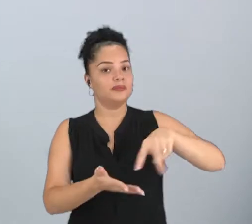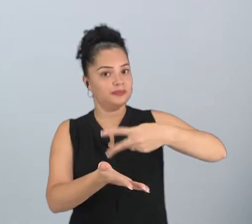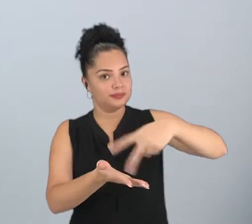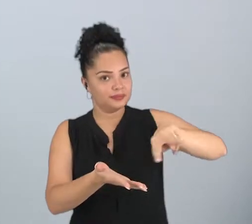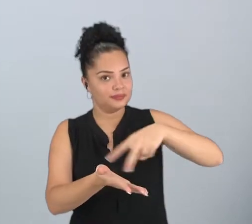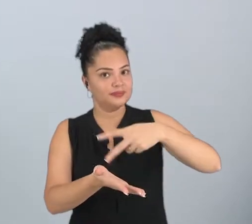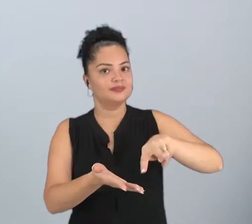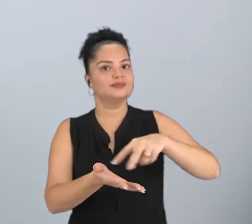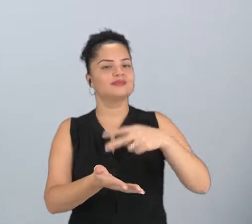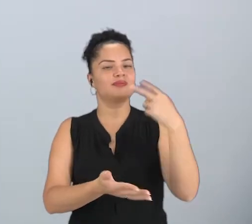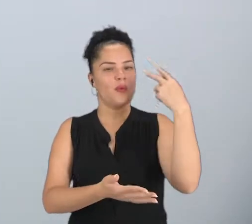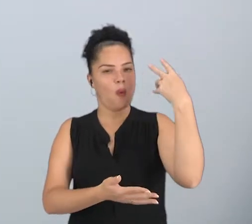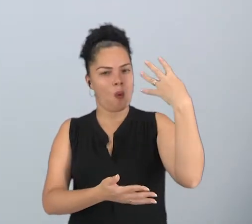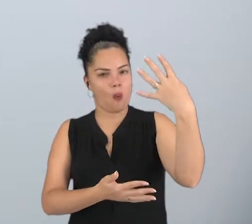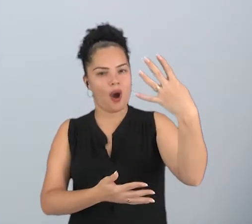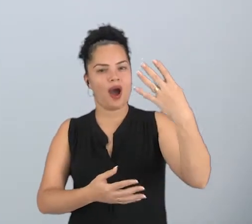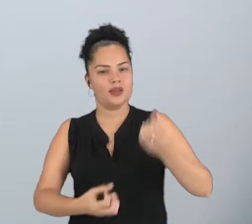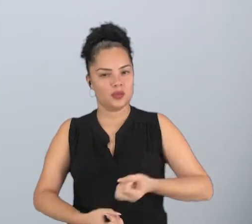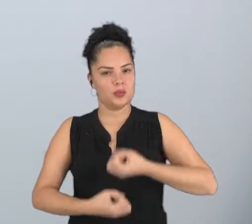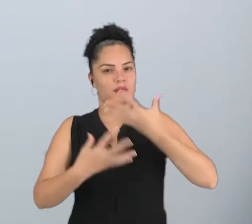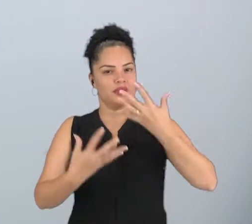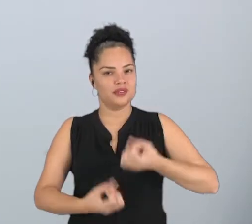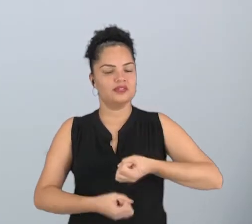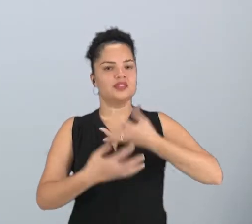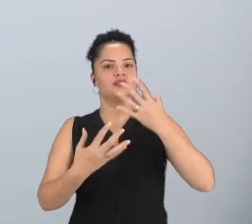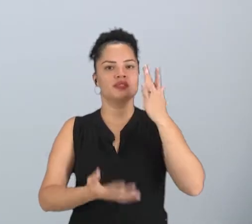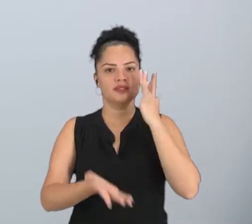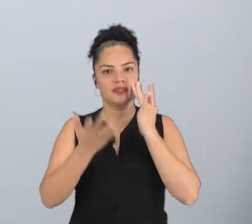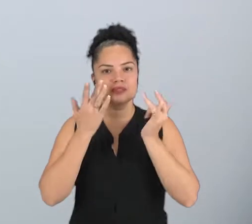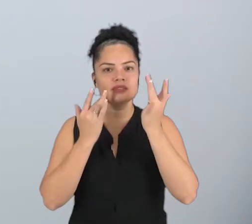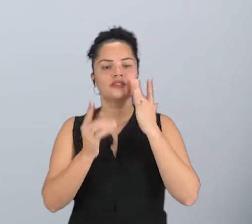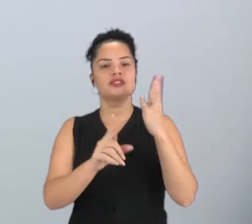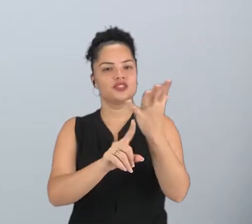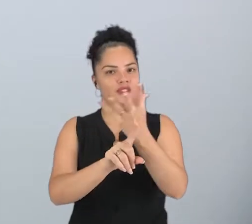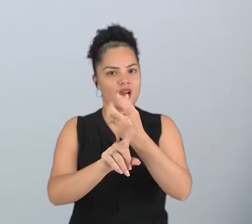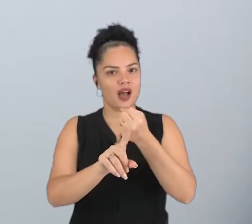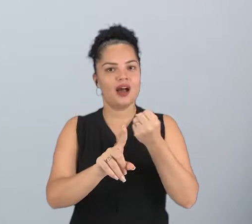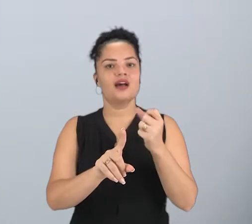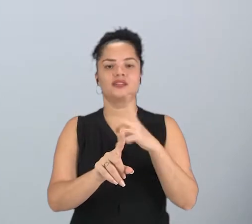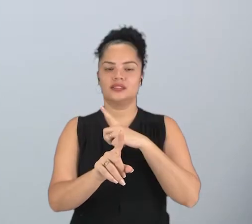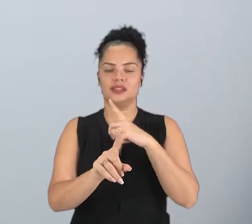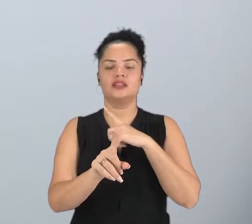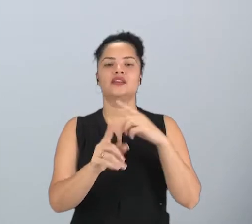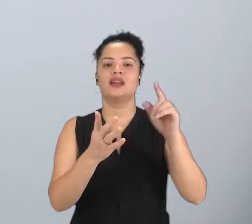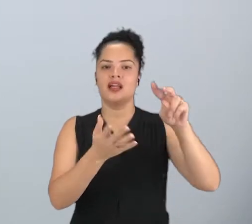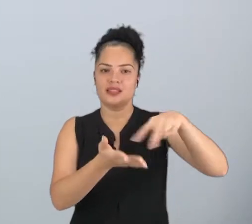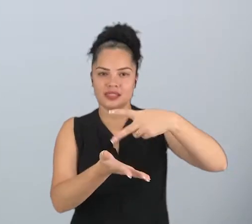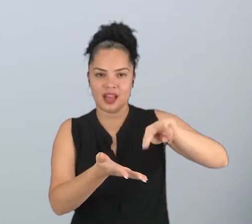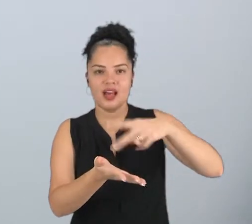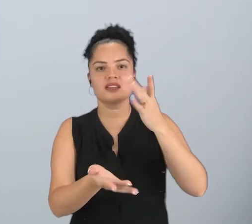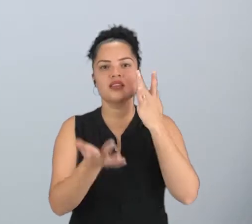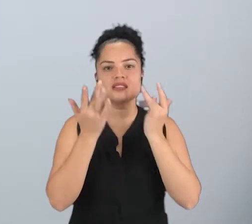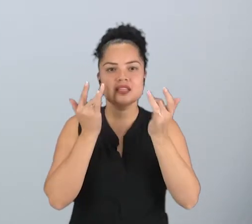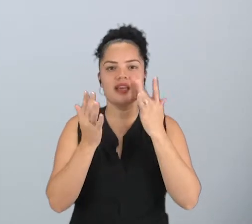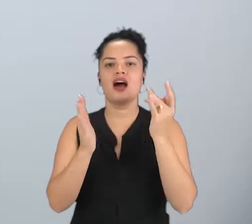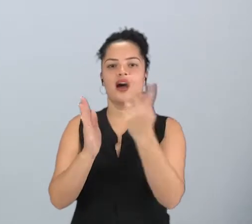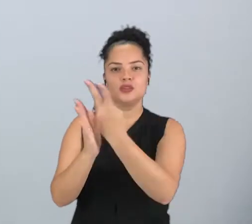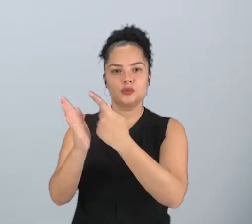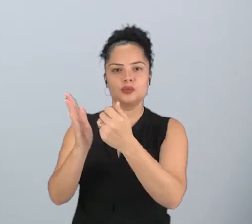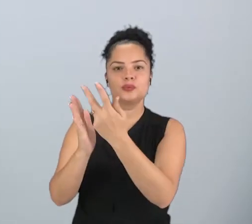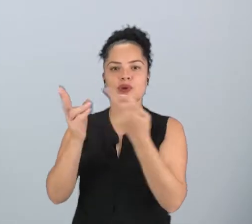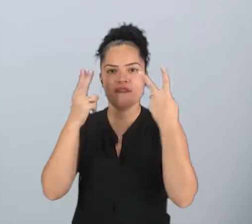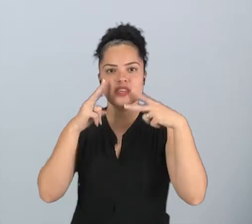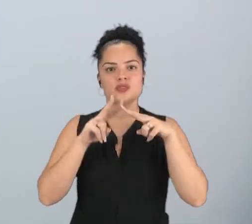daquelas 4 manifestações artísticas. Eu tenho a música, eu tenho o teatro, eu tenho as artes visuais e